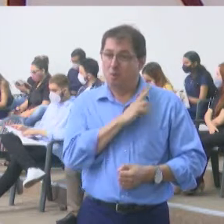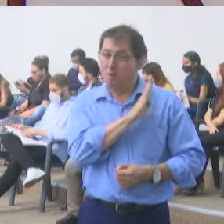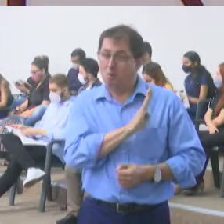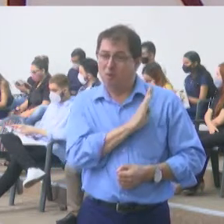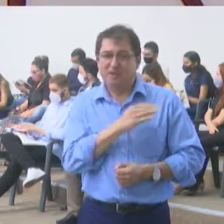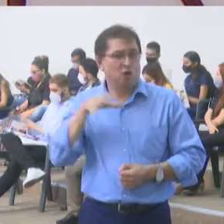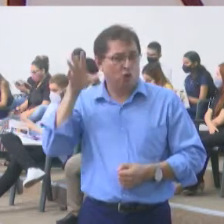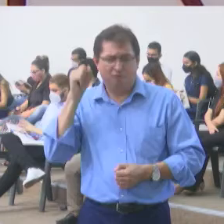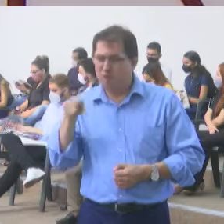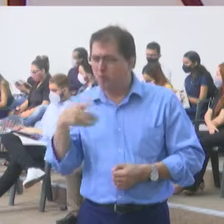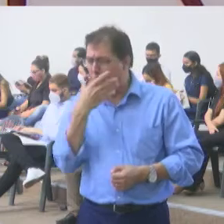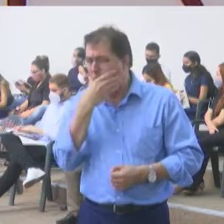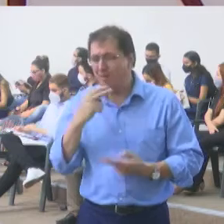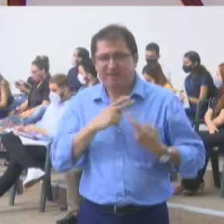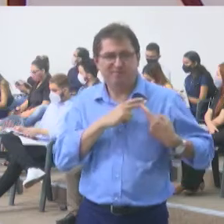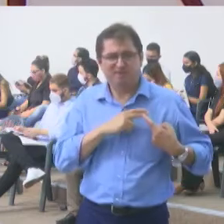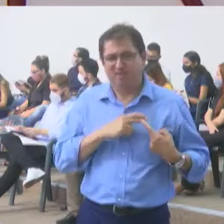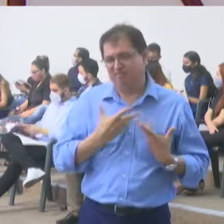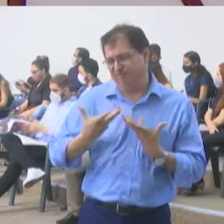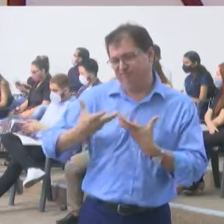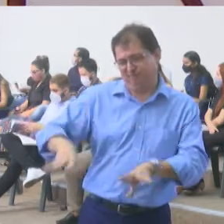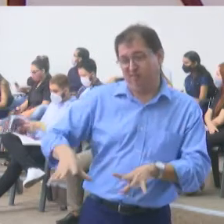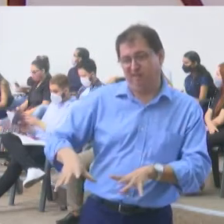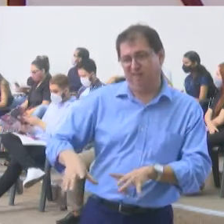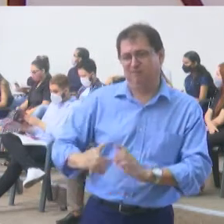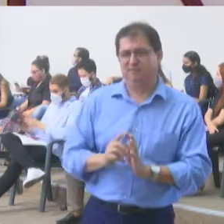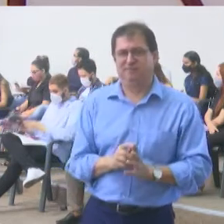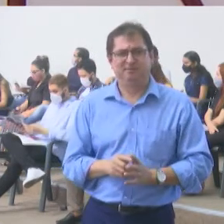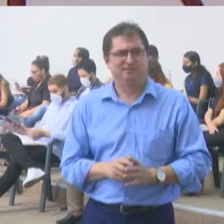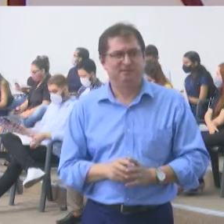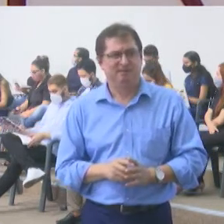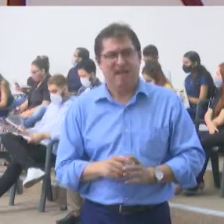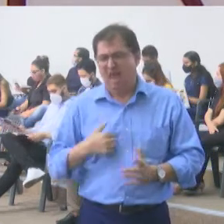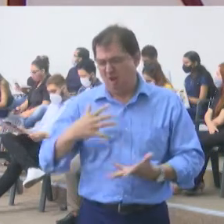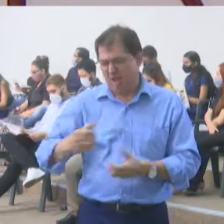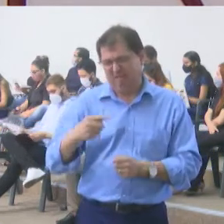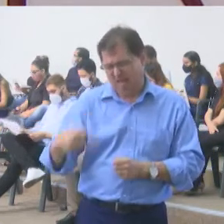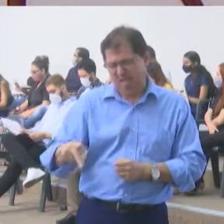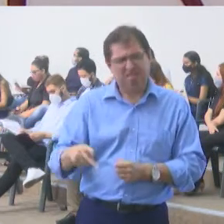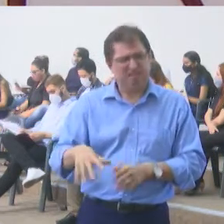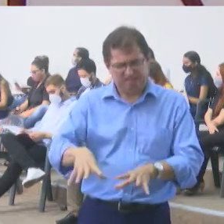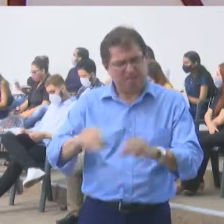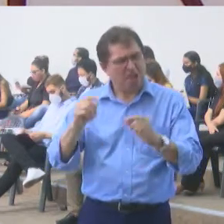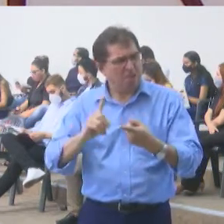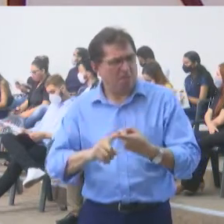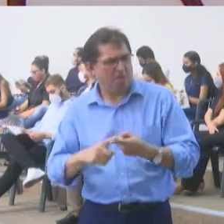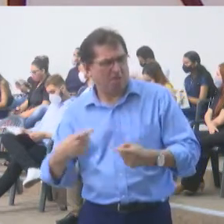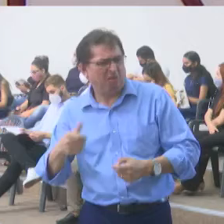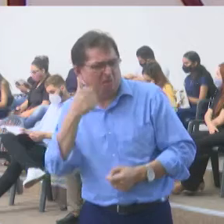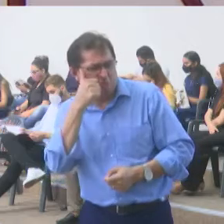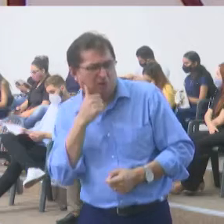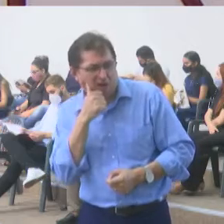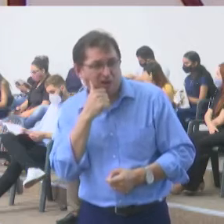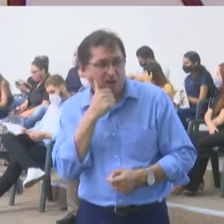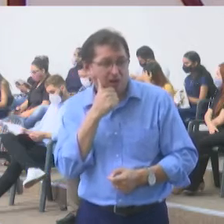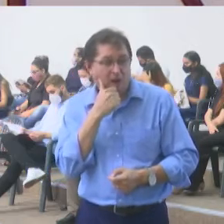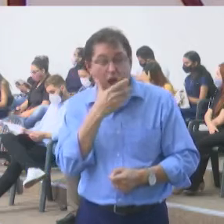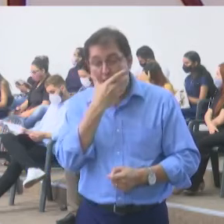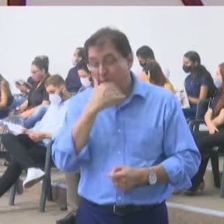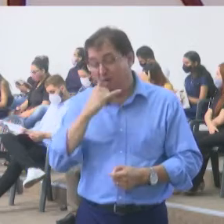minha herança. Ele está dizendo: eu não posso prejudicar a minha herança resgatando essa terra. E olha o que ele diz para Boaz: